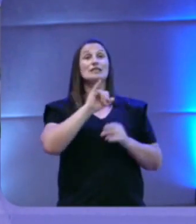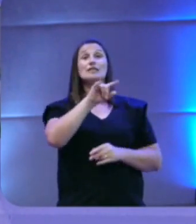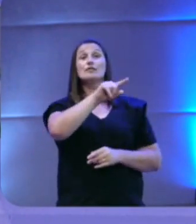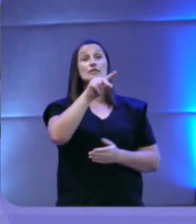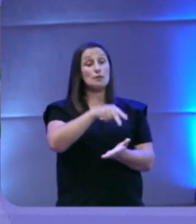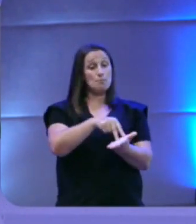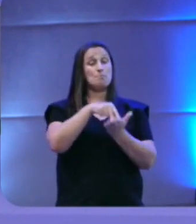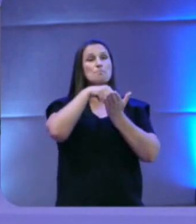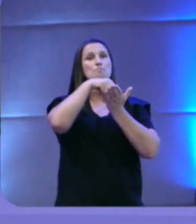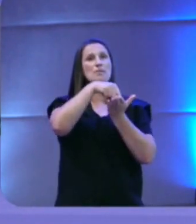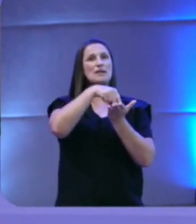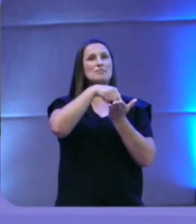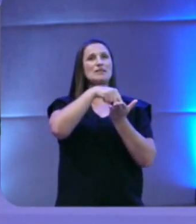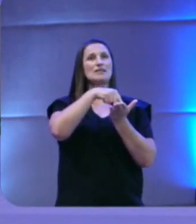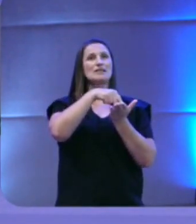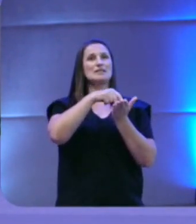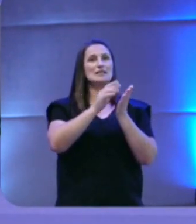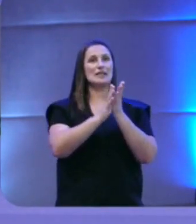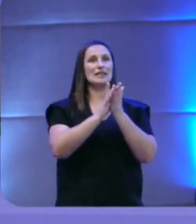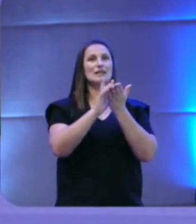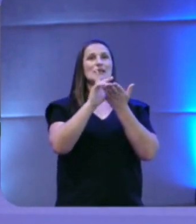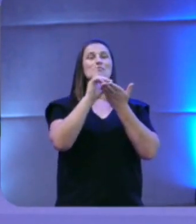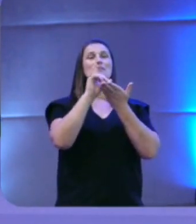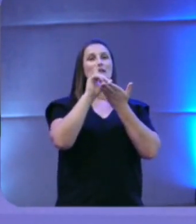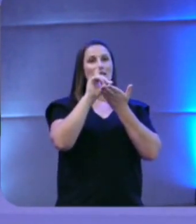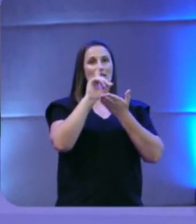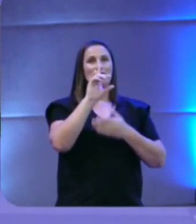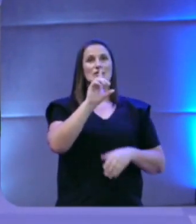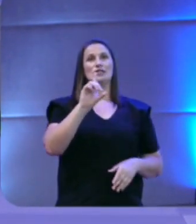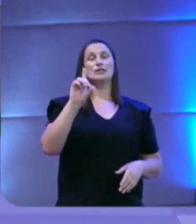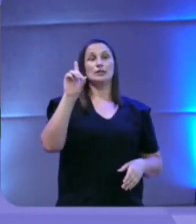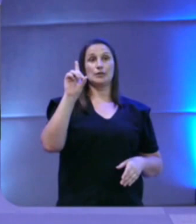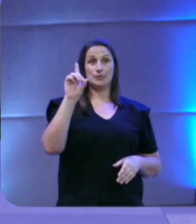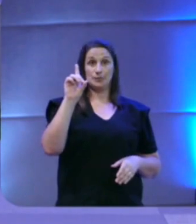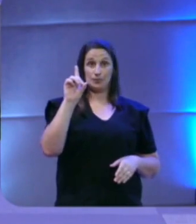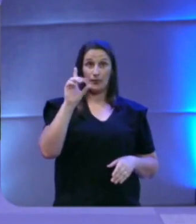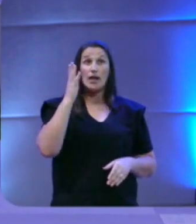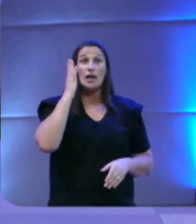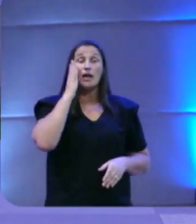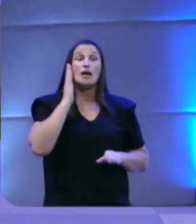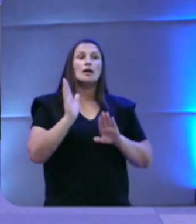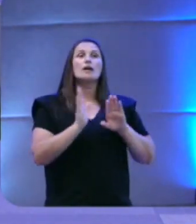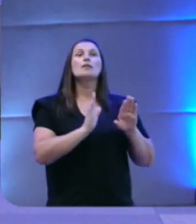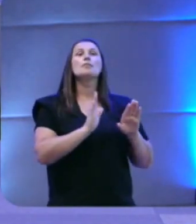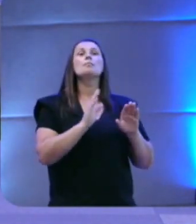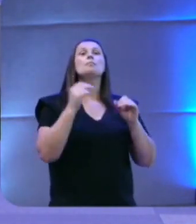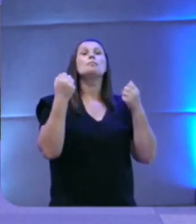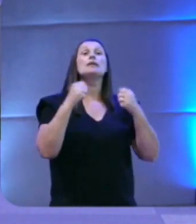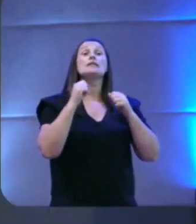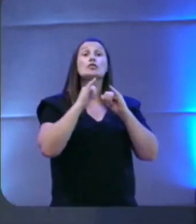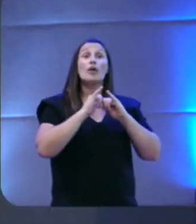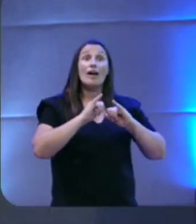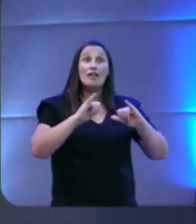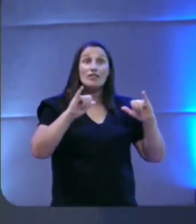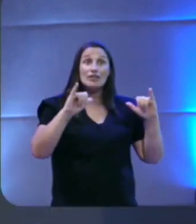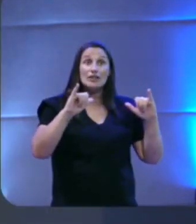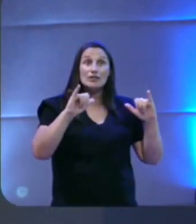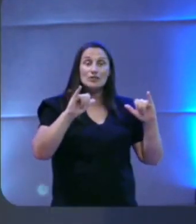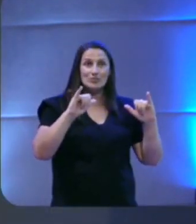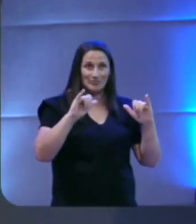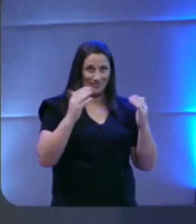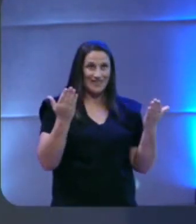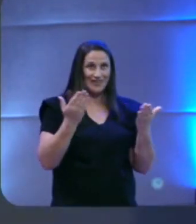de Deus. Agora, eu preciso te dar um aviso antes de seguir adiante nesse texto. Você